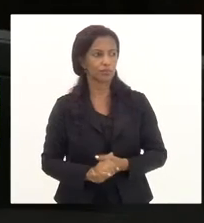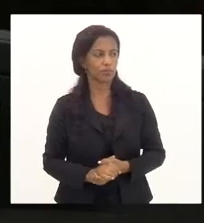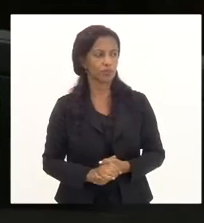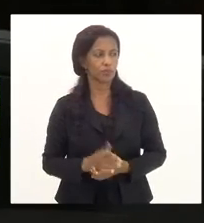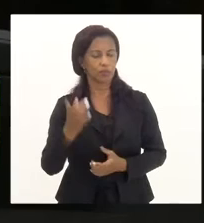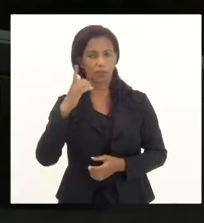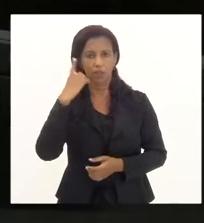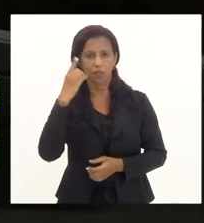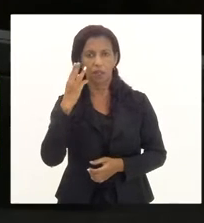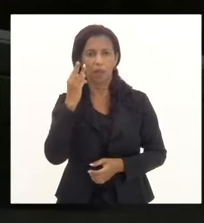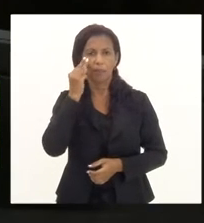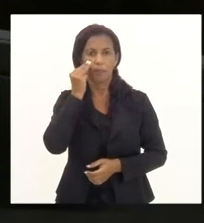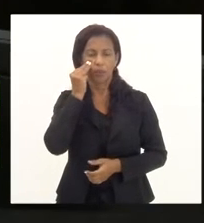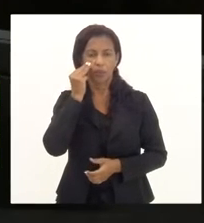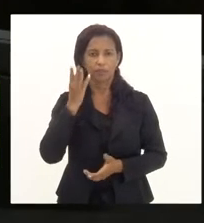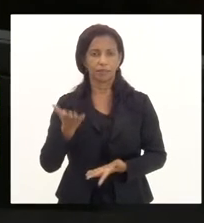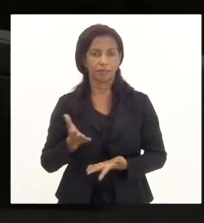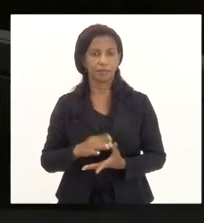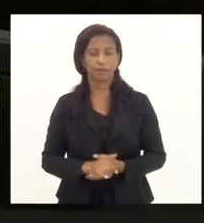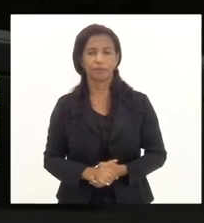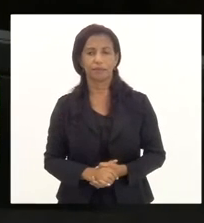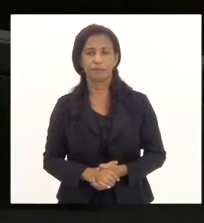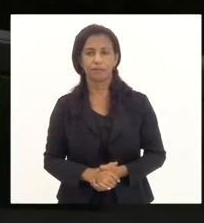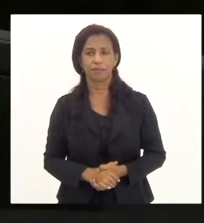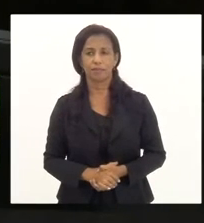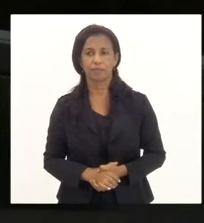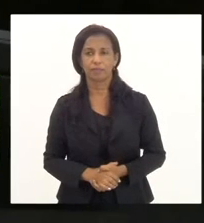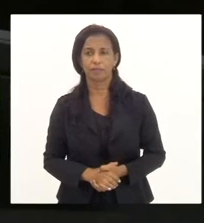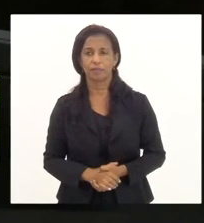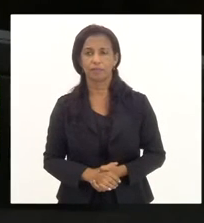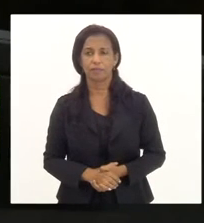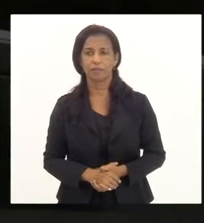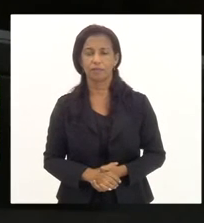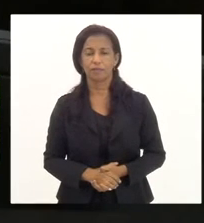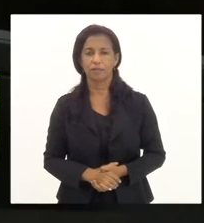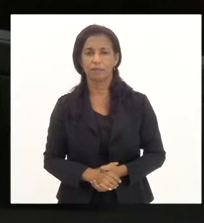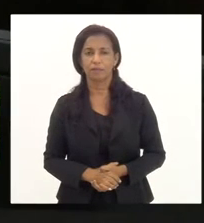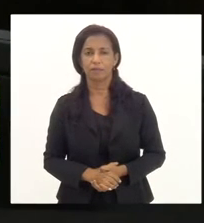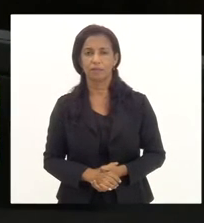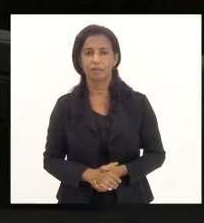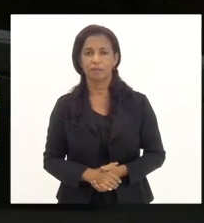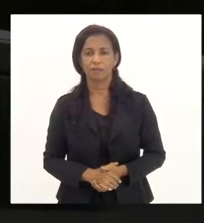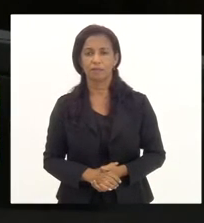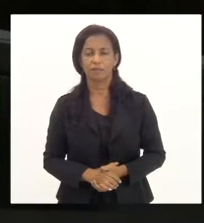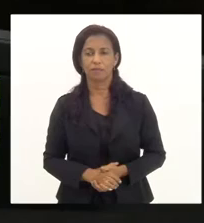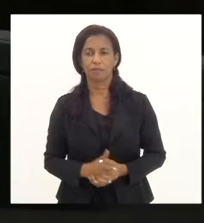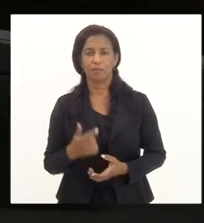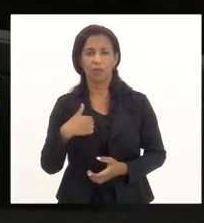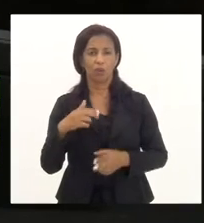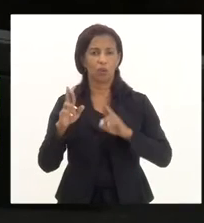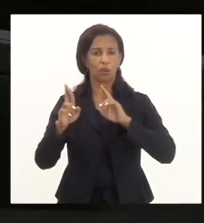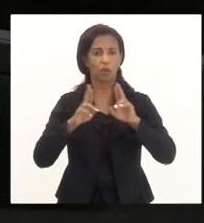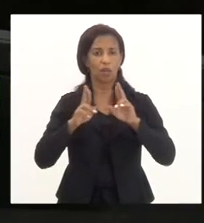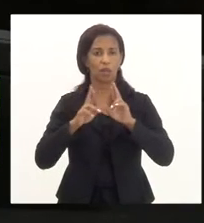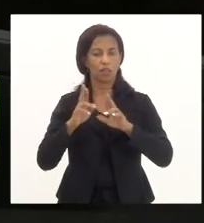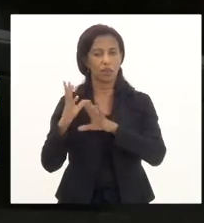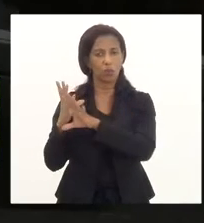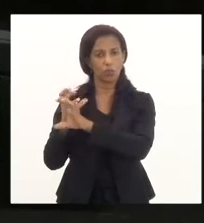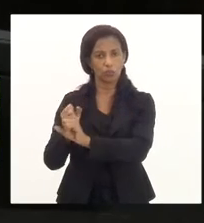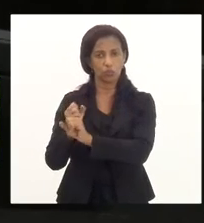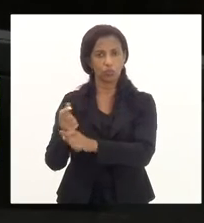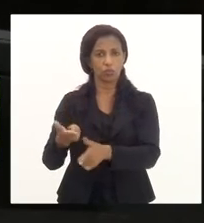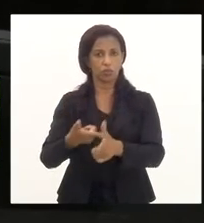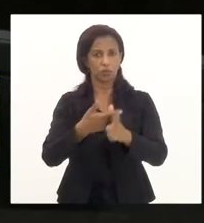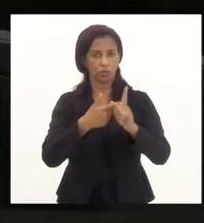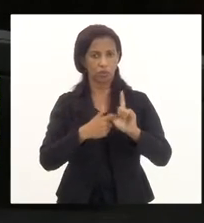a deputada Mônica Francisco eu com relação à Auditoria da